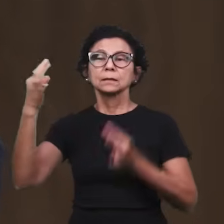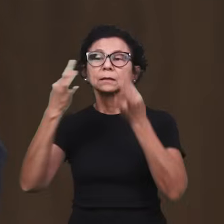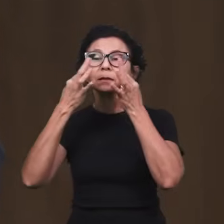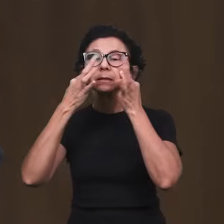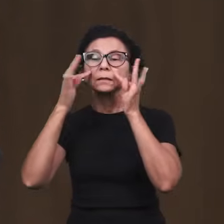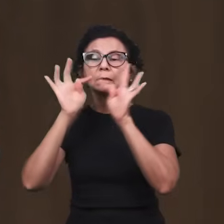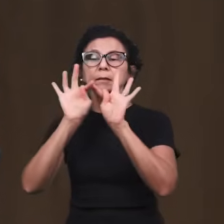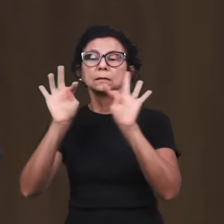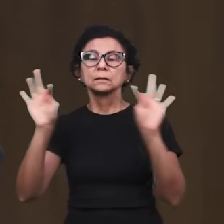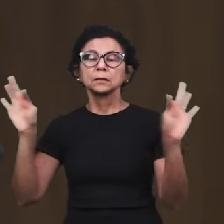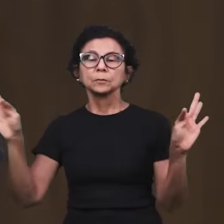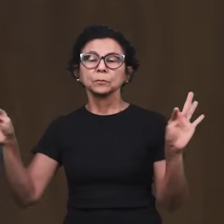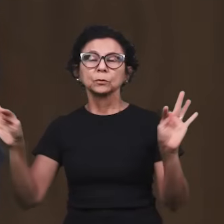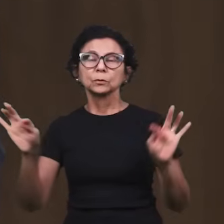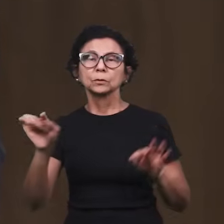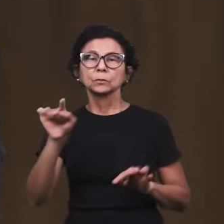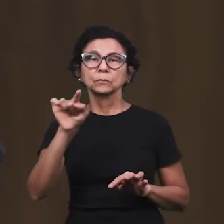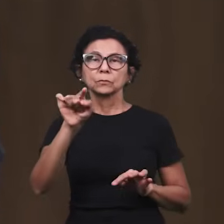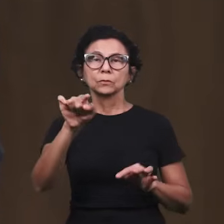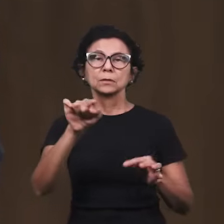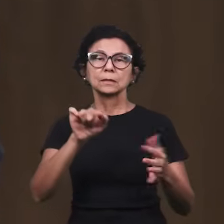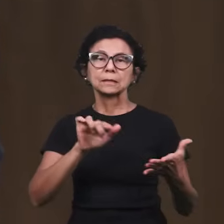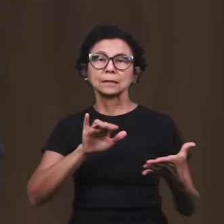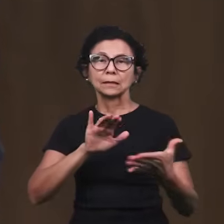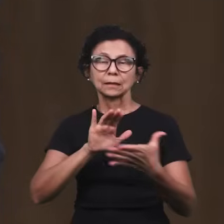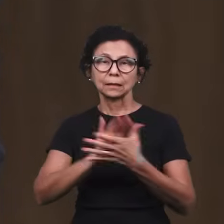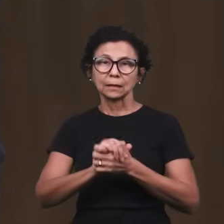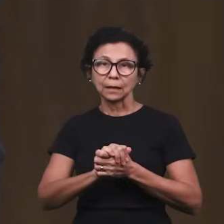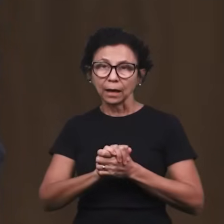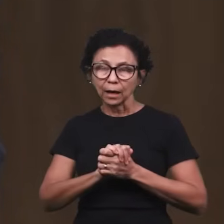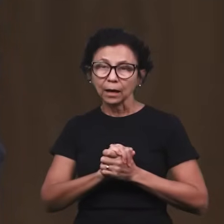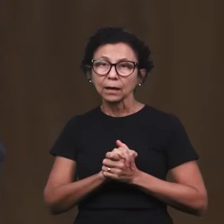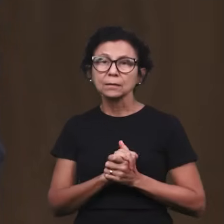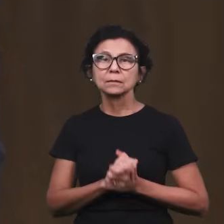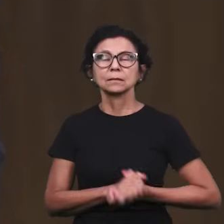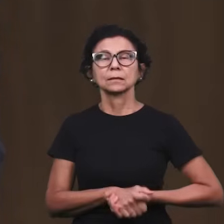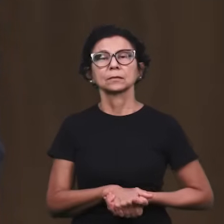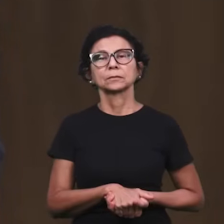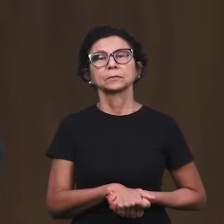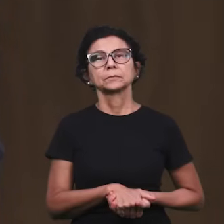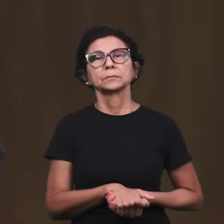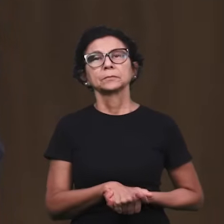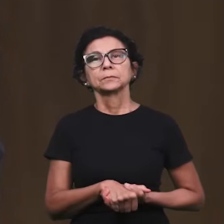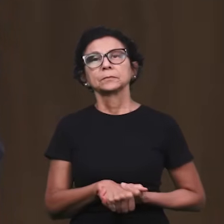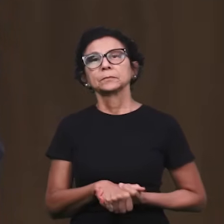Veja que quando você casa diante do céu,